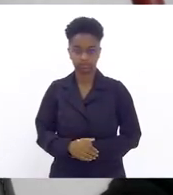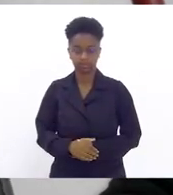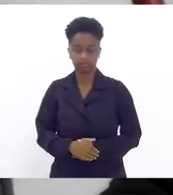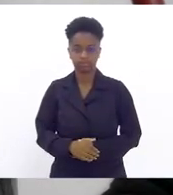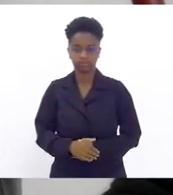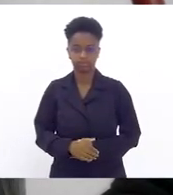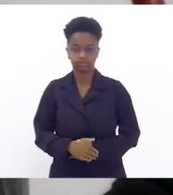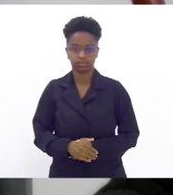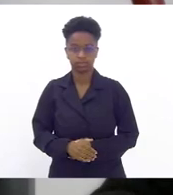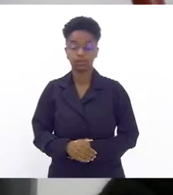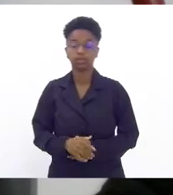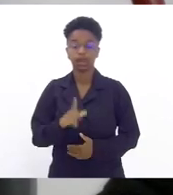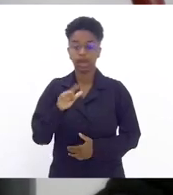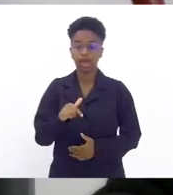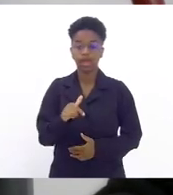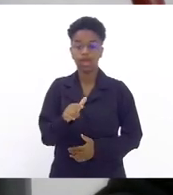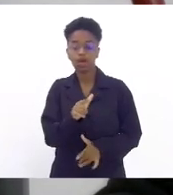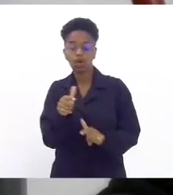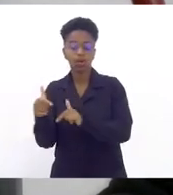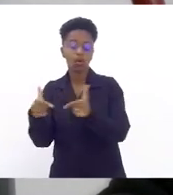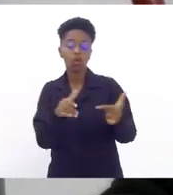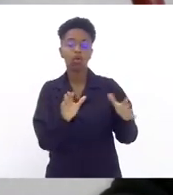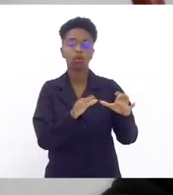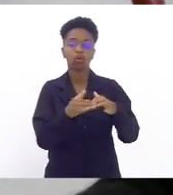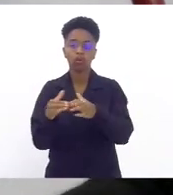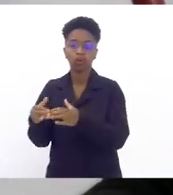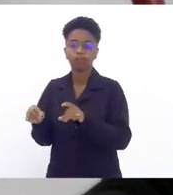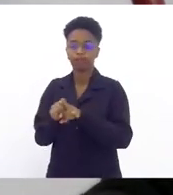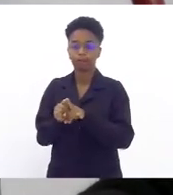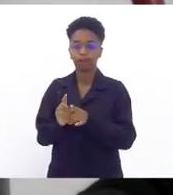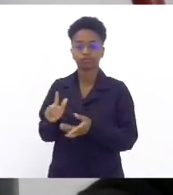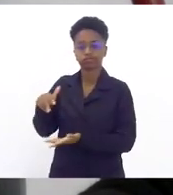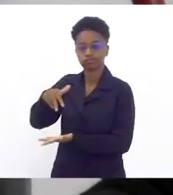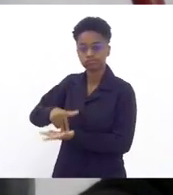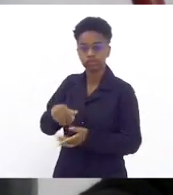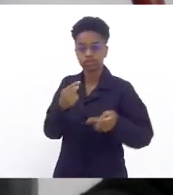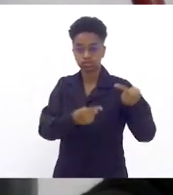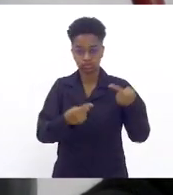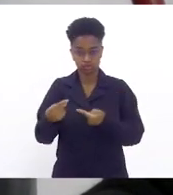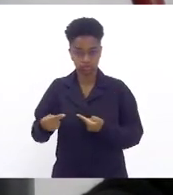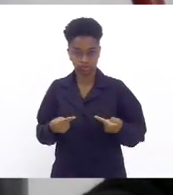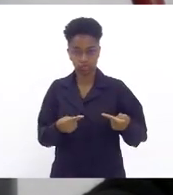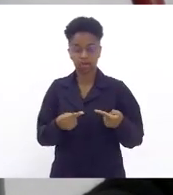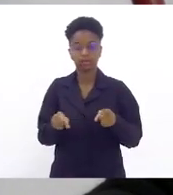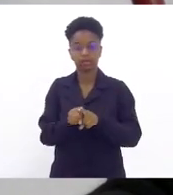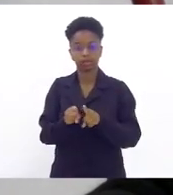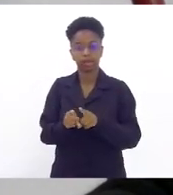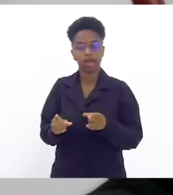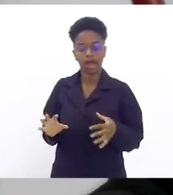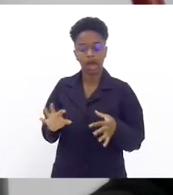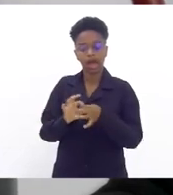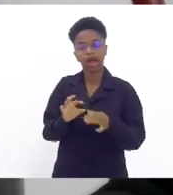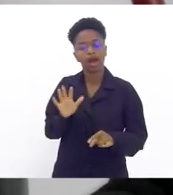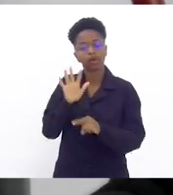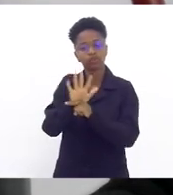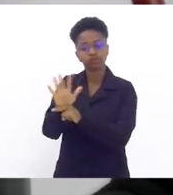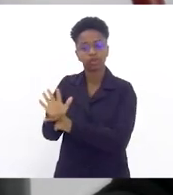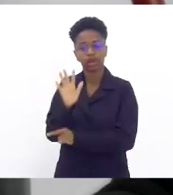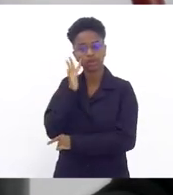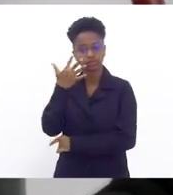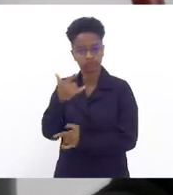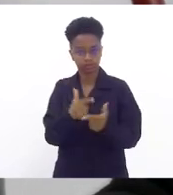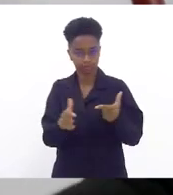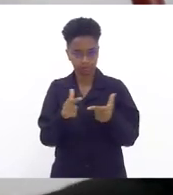disposição das demais entidades para vir até aqui dialogar e somar na resolução desses problemas